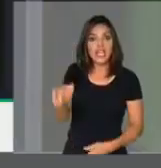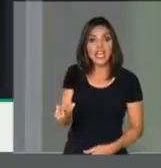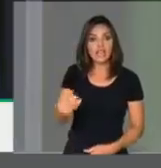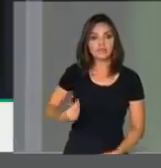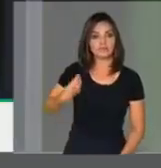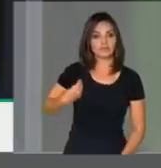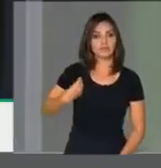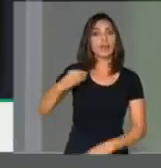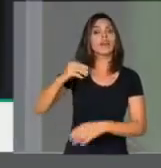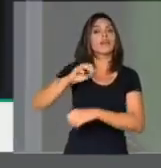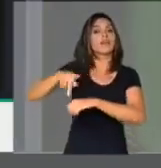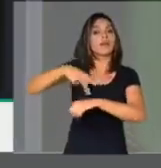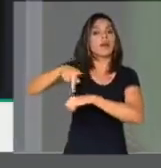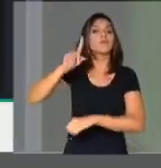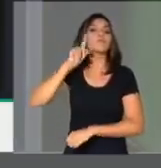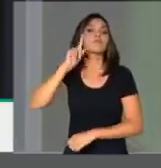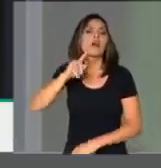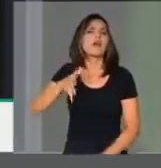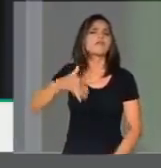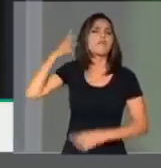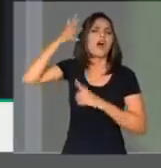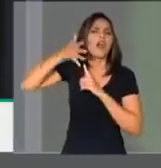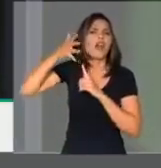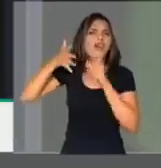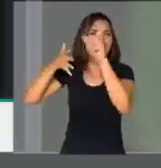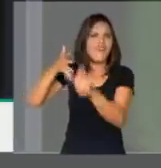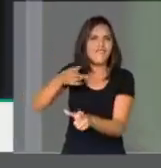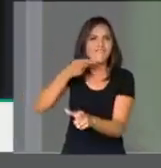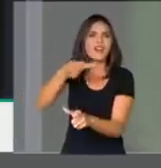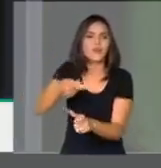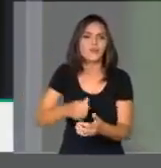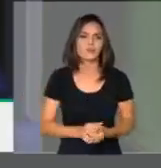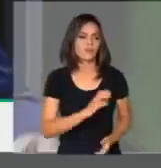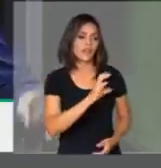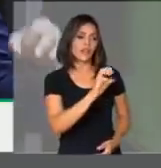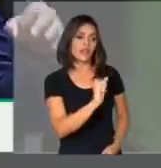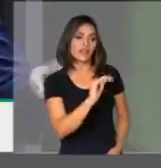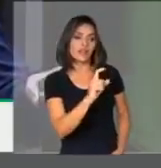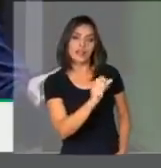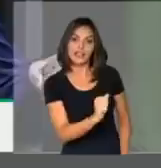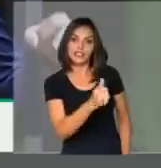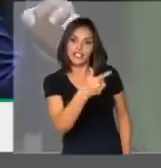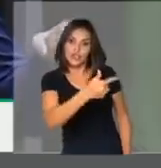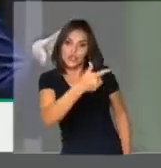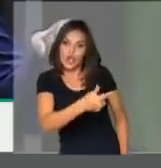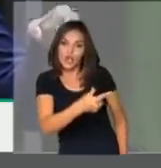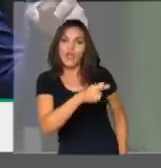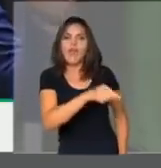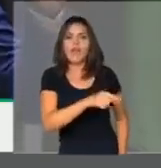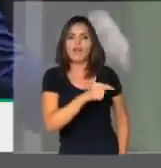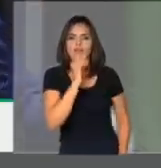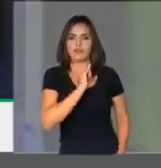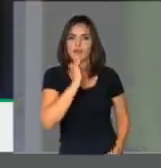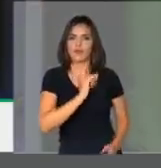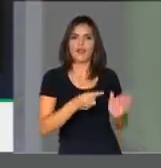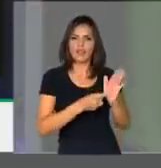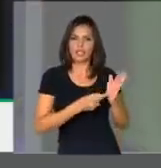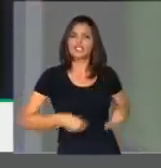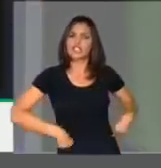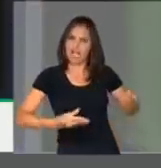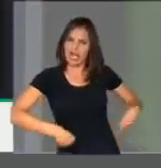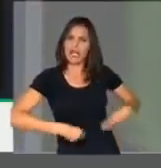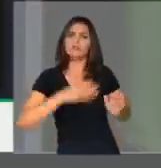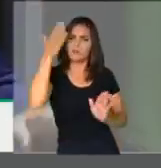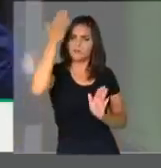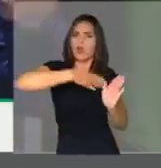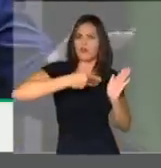Unidos, abre aspas, Caixa 2 é pior do que corrupção, deputado Pedro